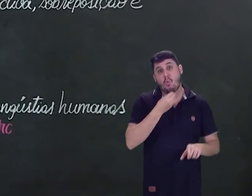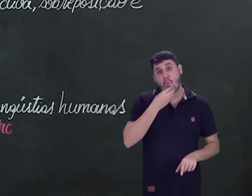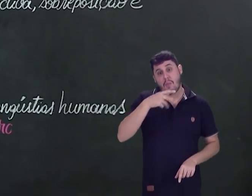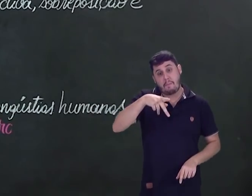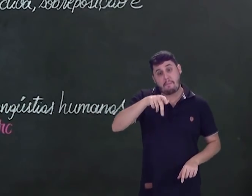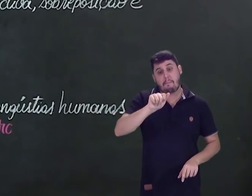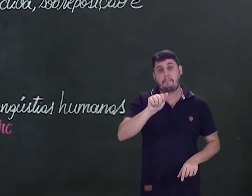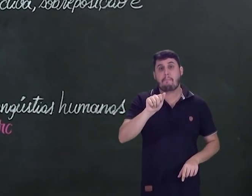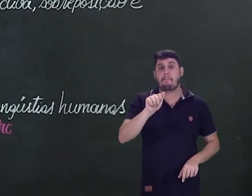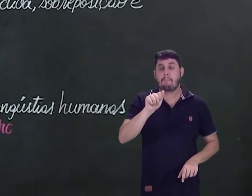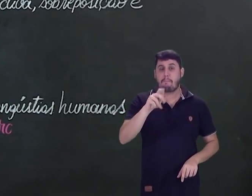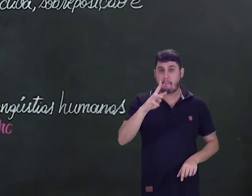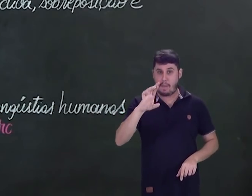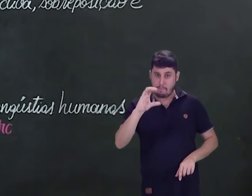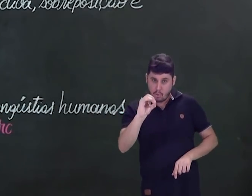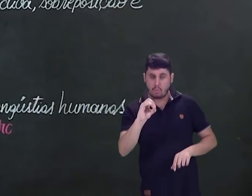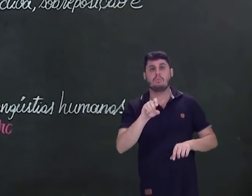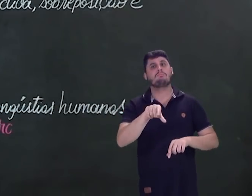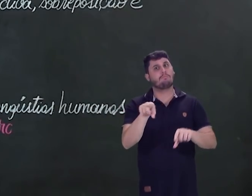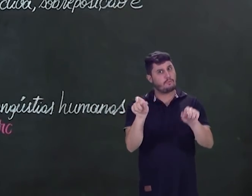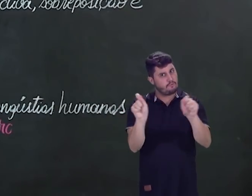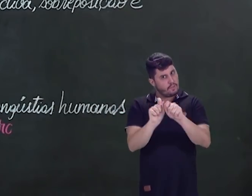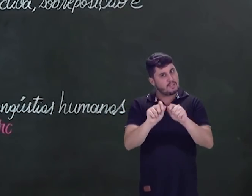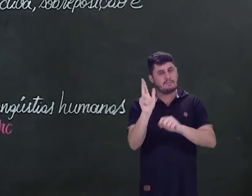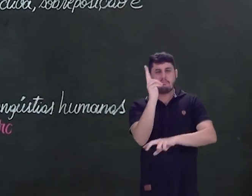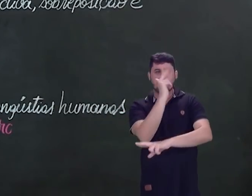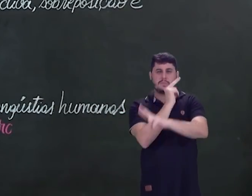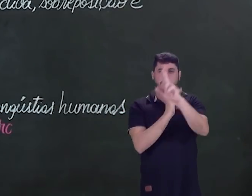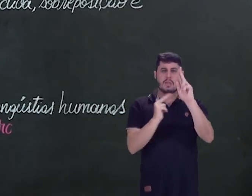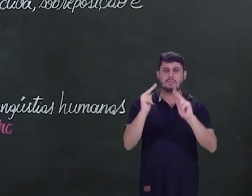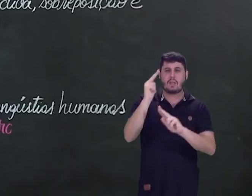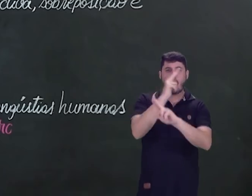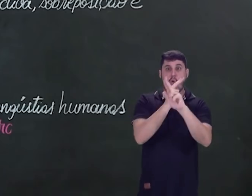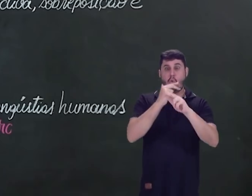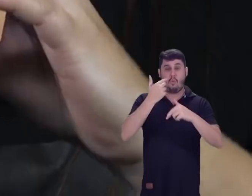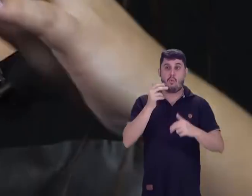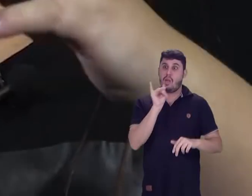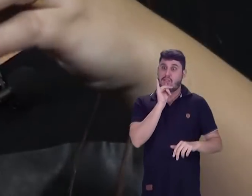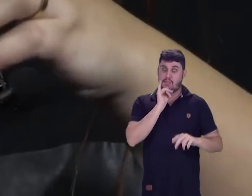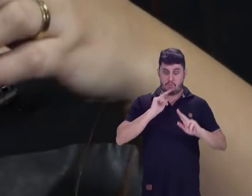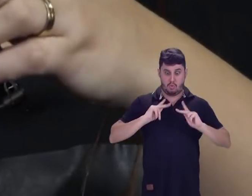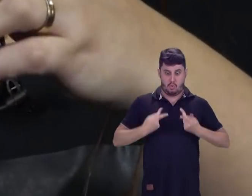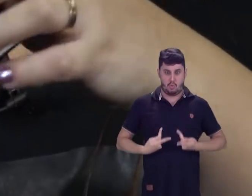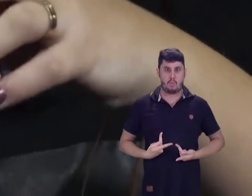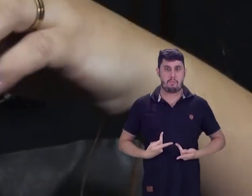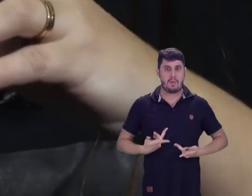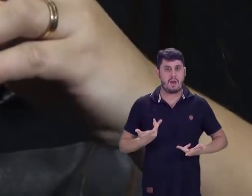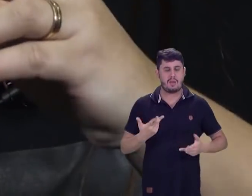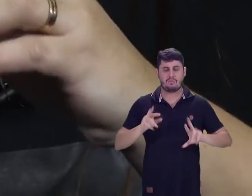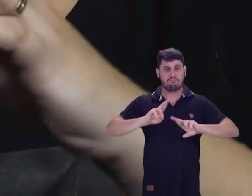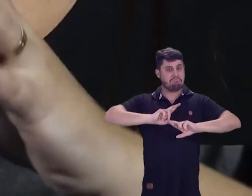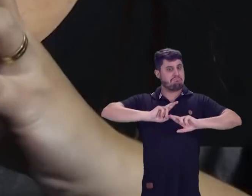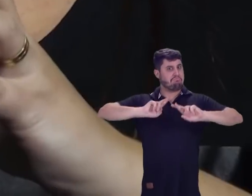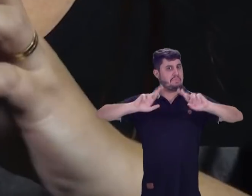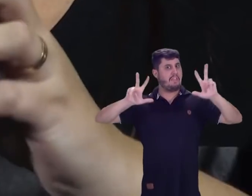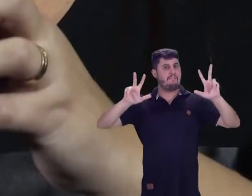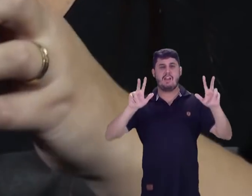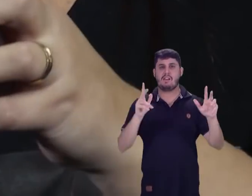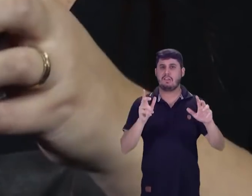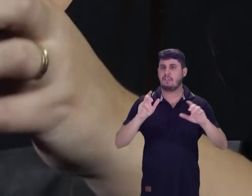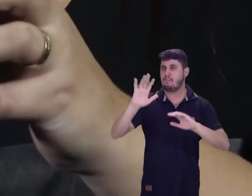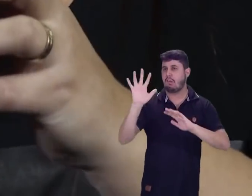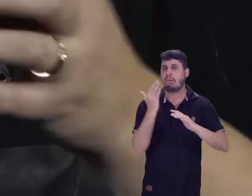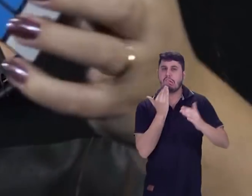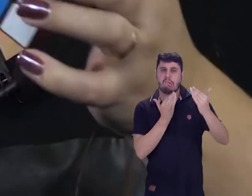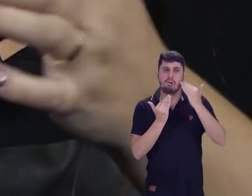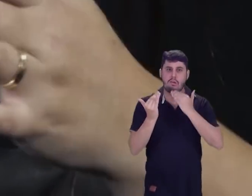por exemplo, na figura humana. Eu vou desconstruir essa forma, eu vou trabalhar com a perspectiva, com os